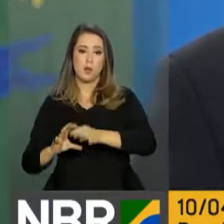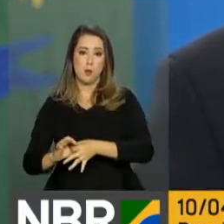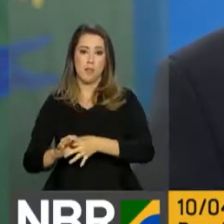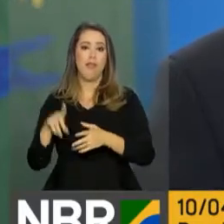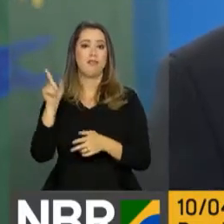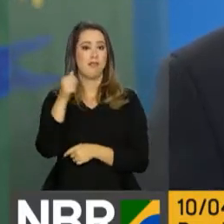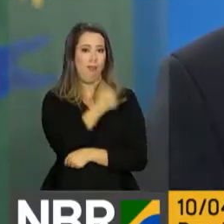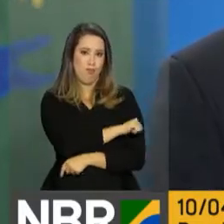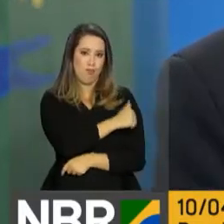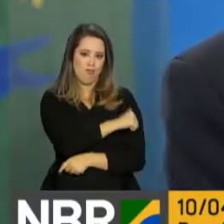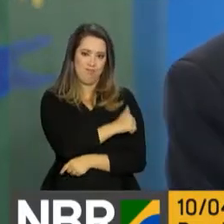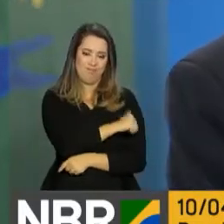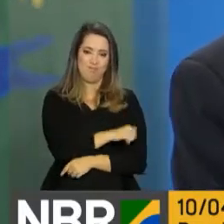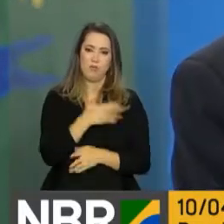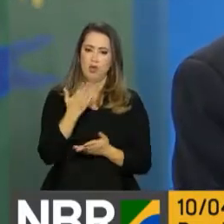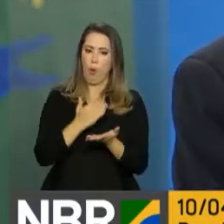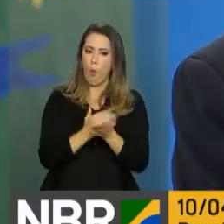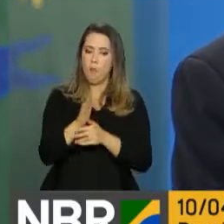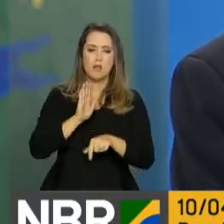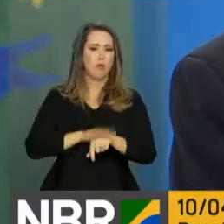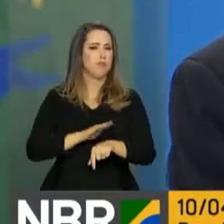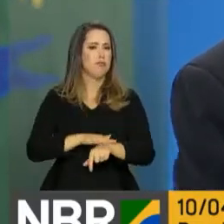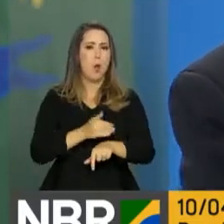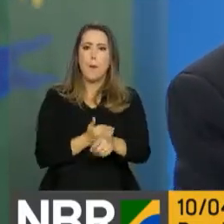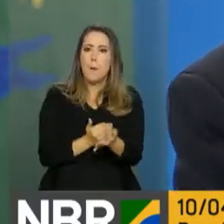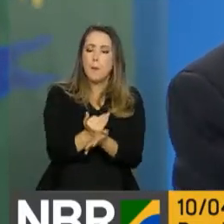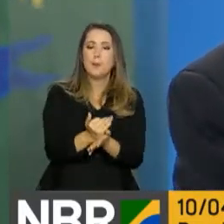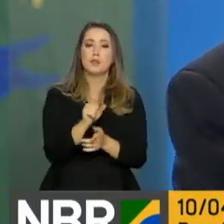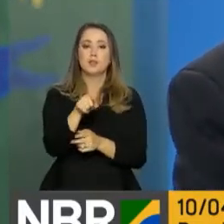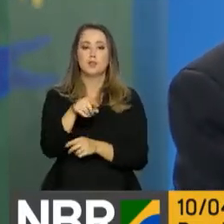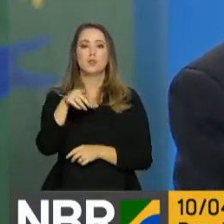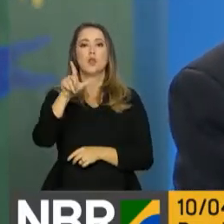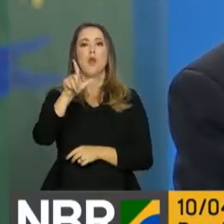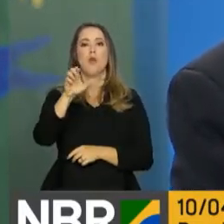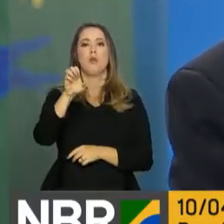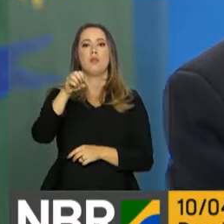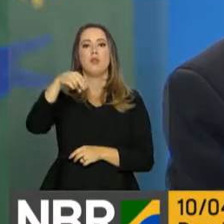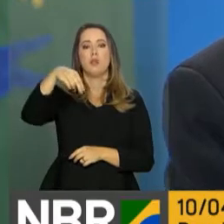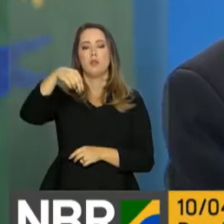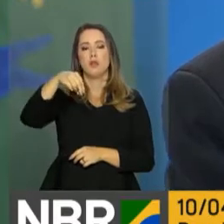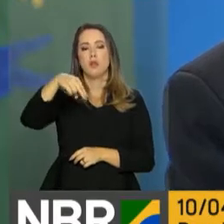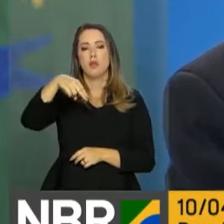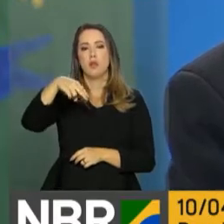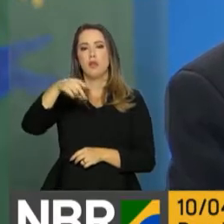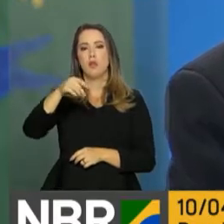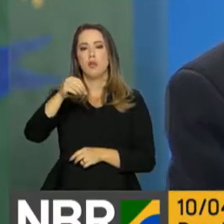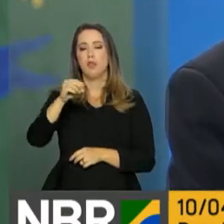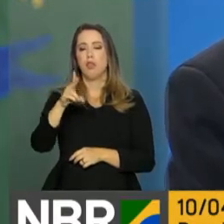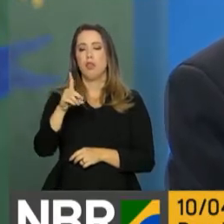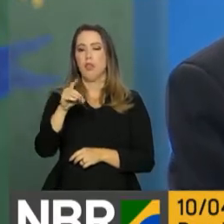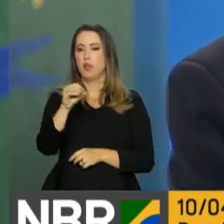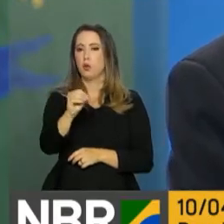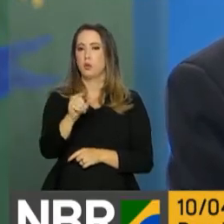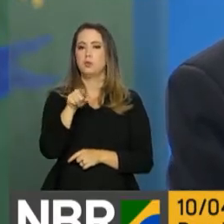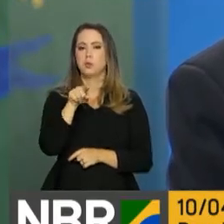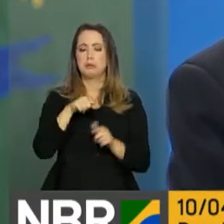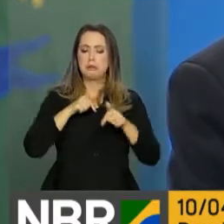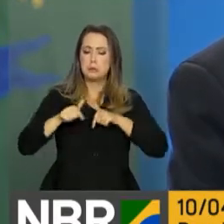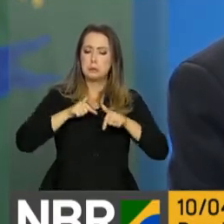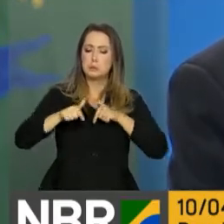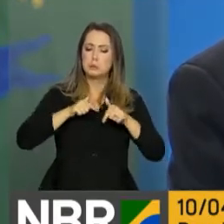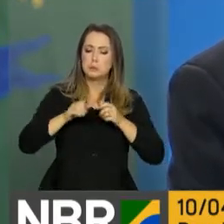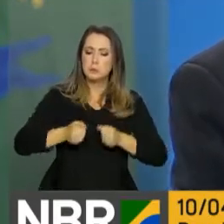de Janeiro, pois desde a primeira hora, o Leonardo Pisciani trabalhou duro, duríssimo, não é? Não foi